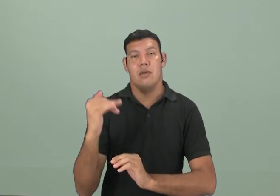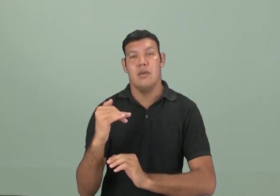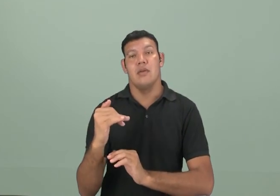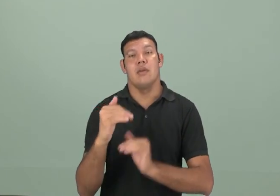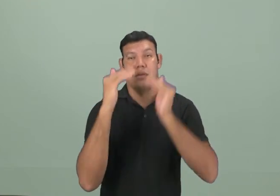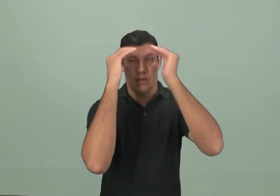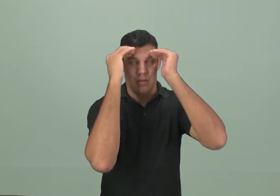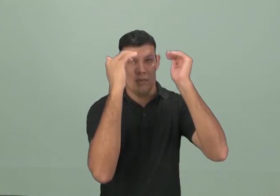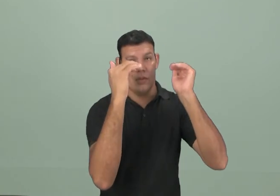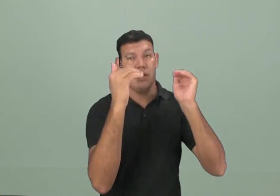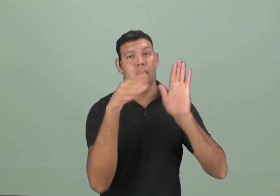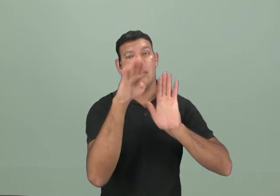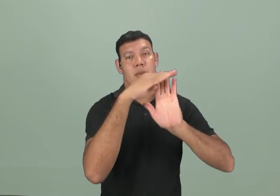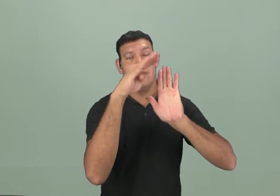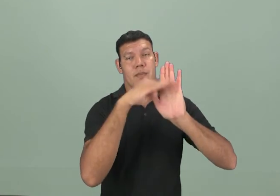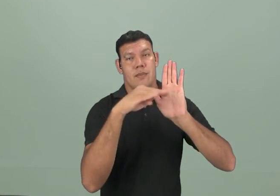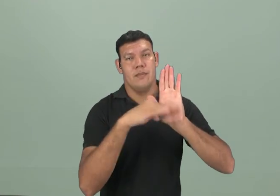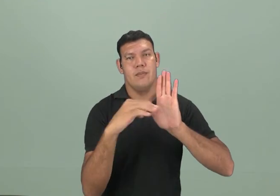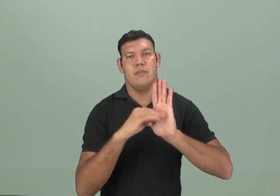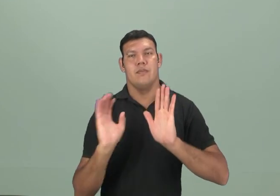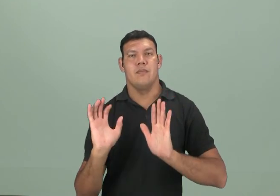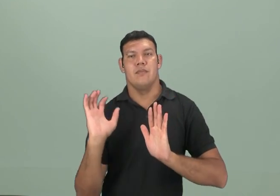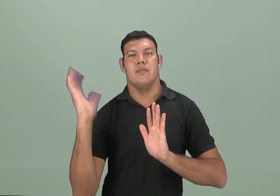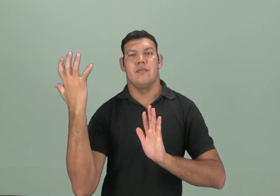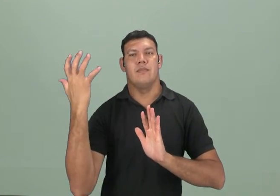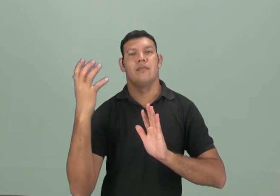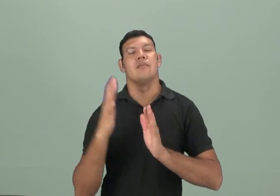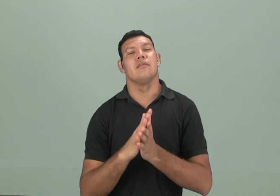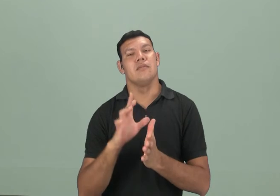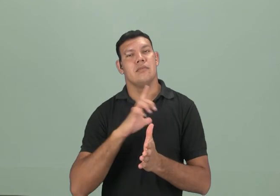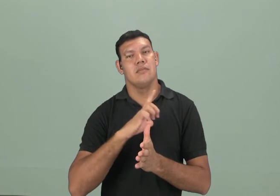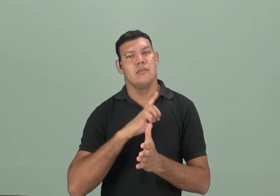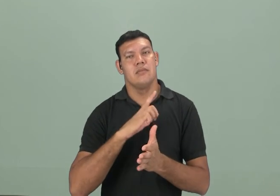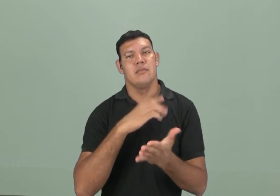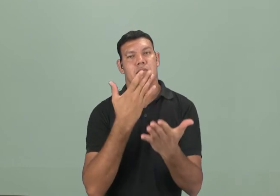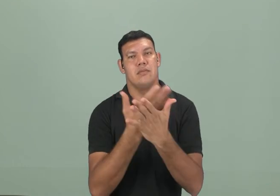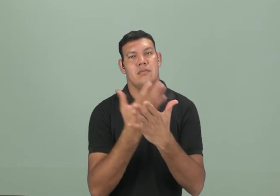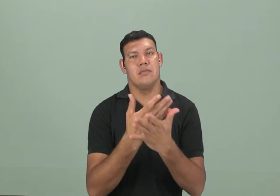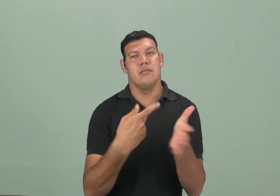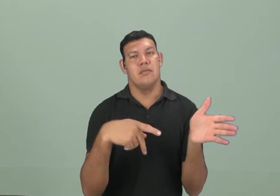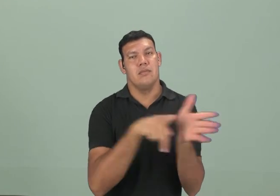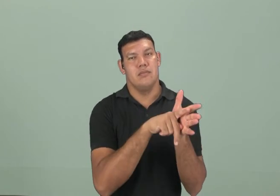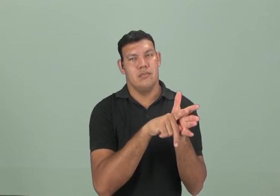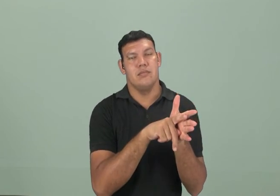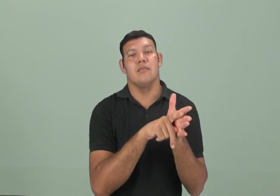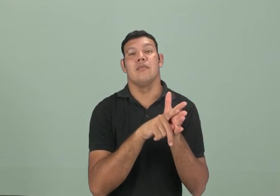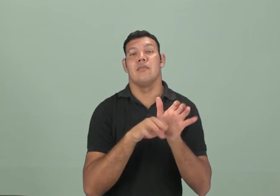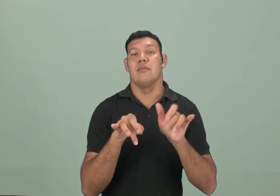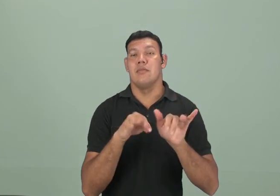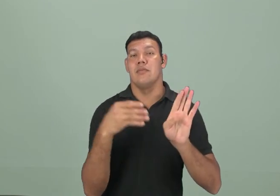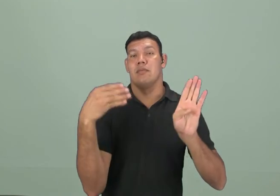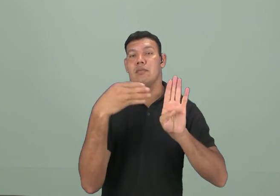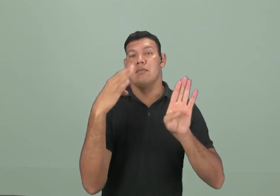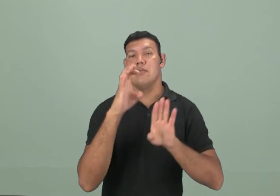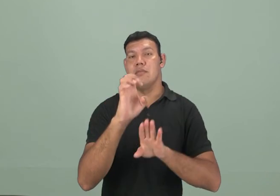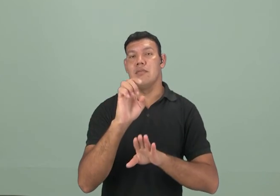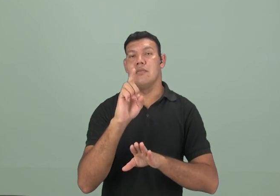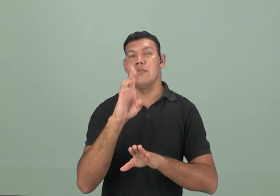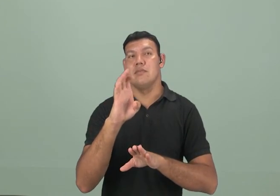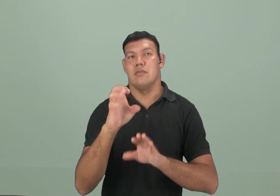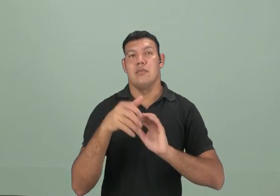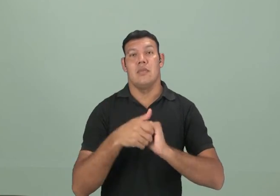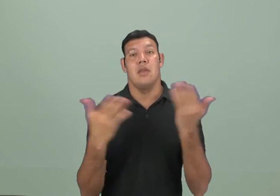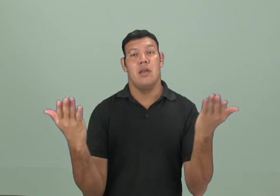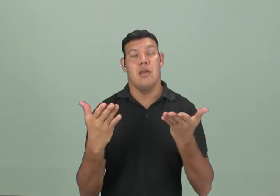alguns fenômenos que foram listados na tela, que estão em aulas específicas que você pode acessar lá na plataforma Educ. Então, vamos